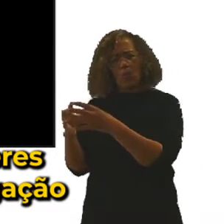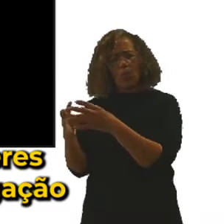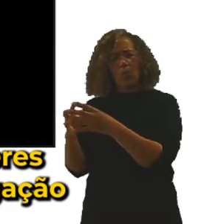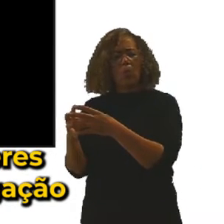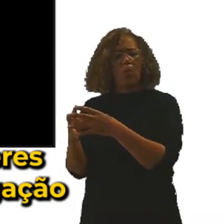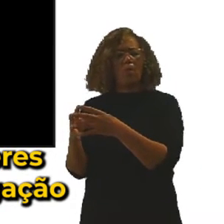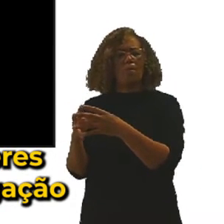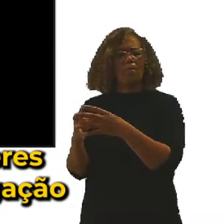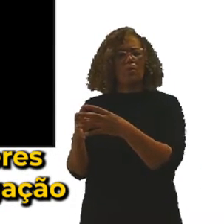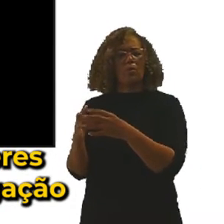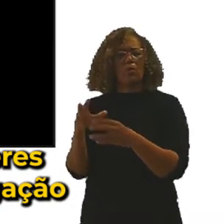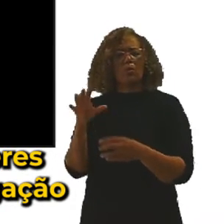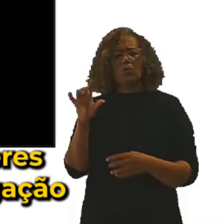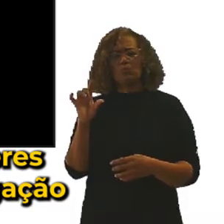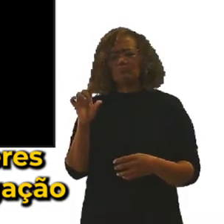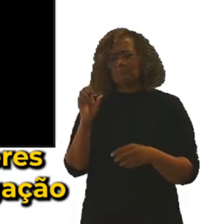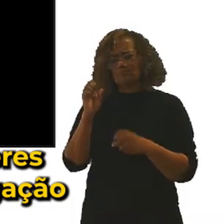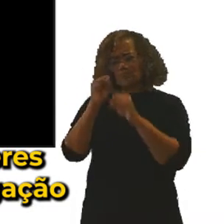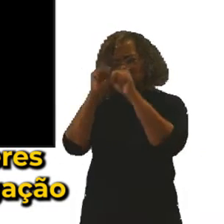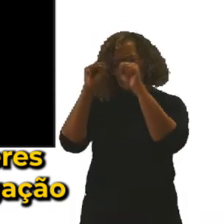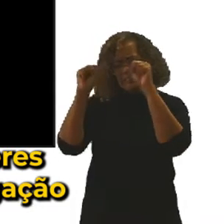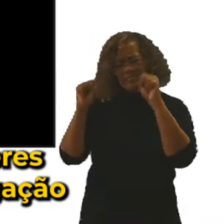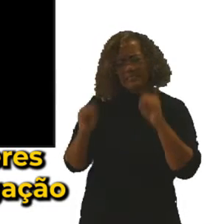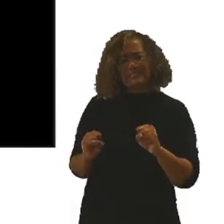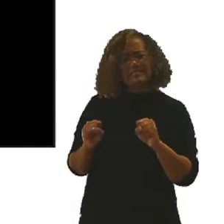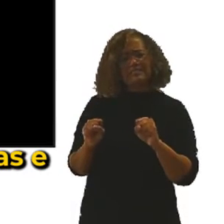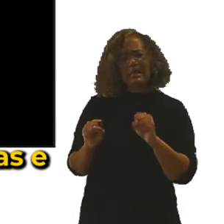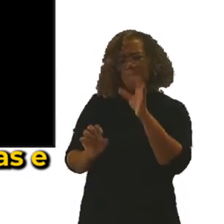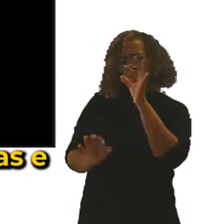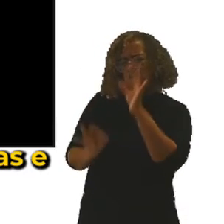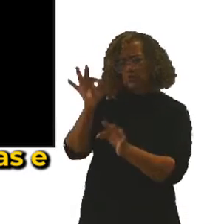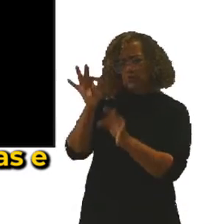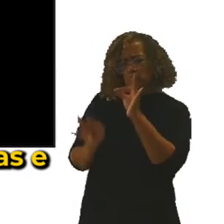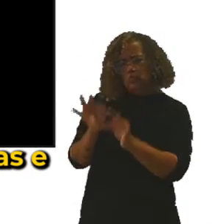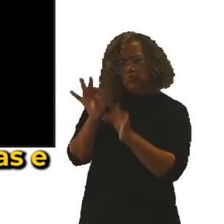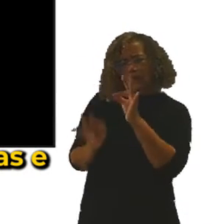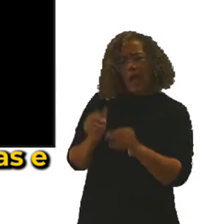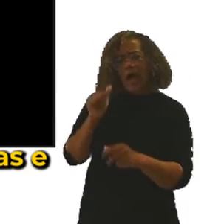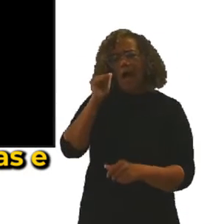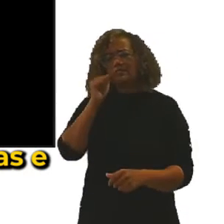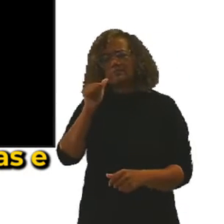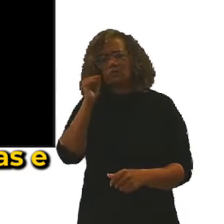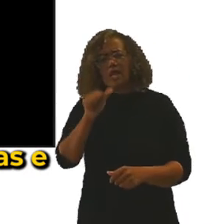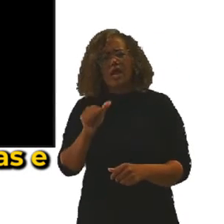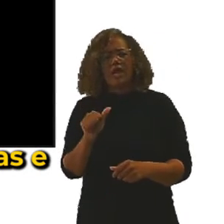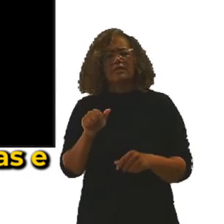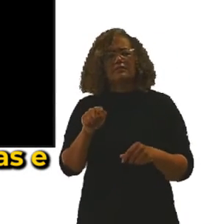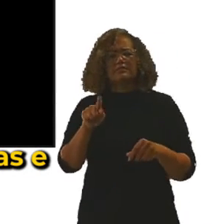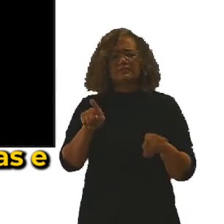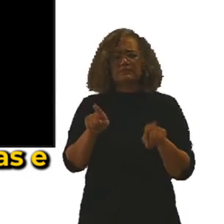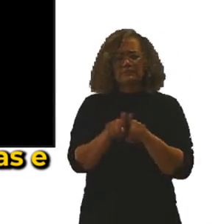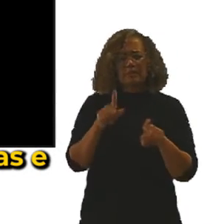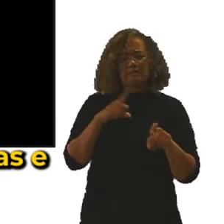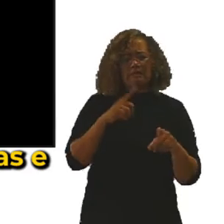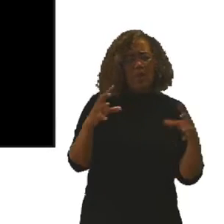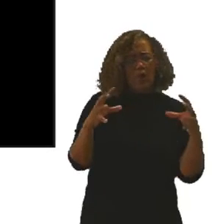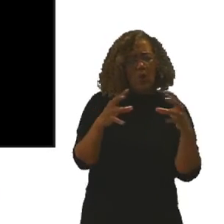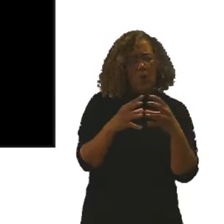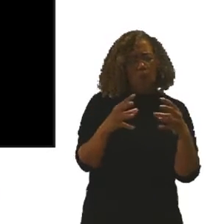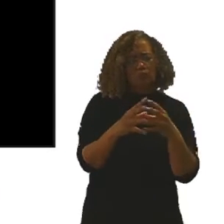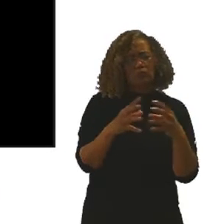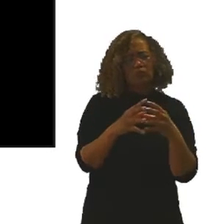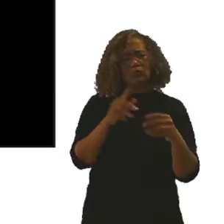mulheres, né? É um sistema de subjugação que ele representa um conjunto de ideias, representa um conjunto